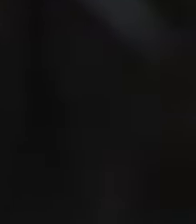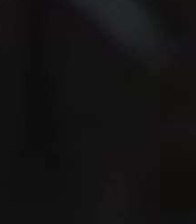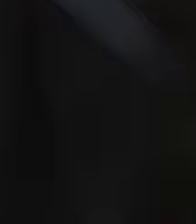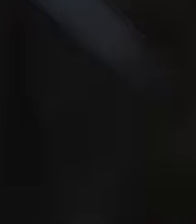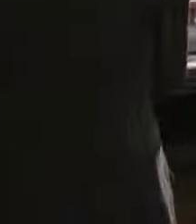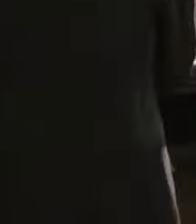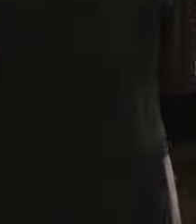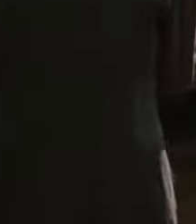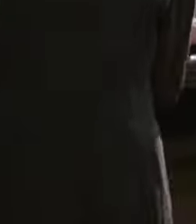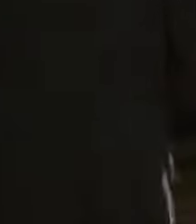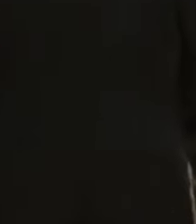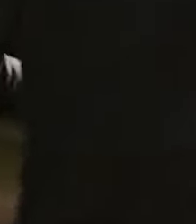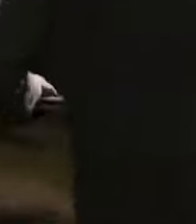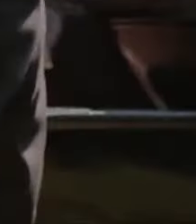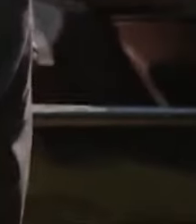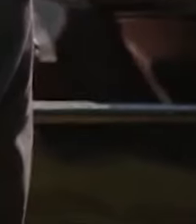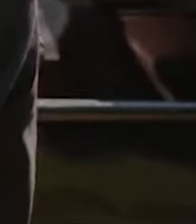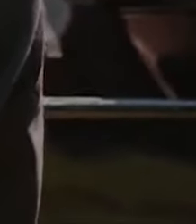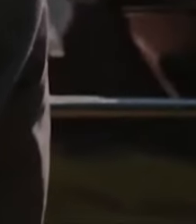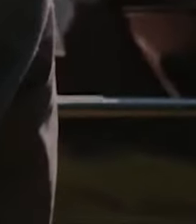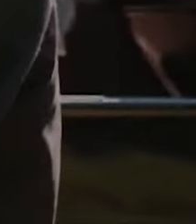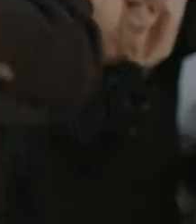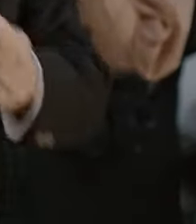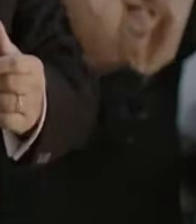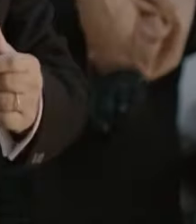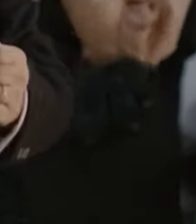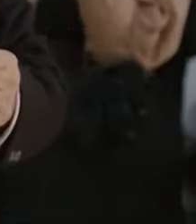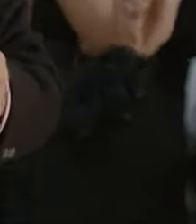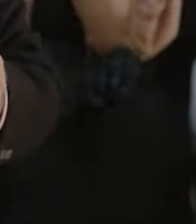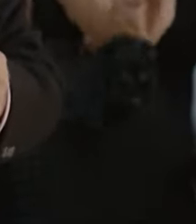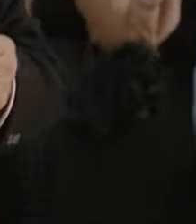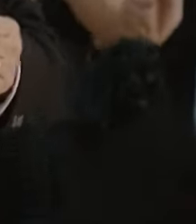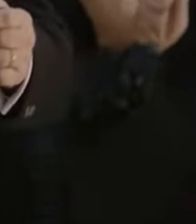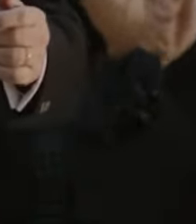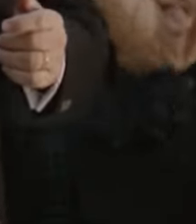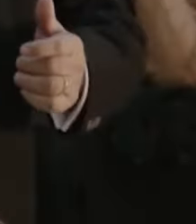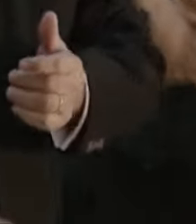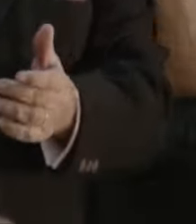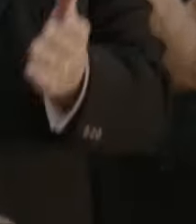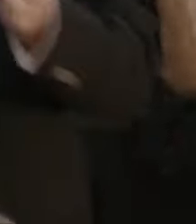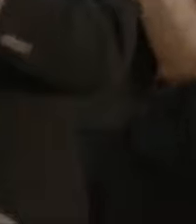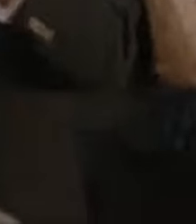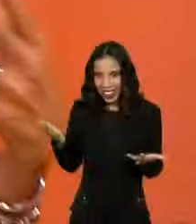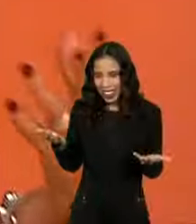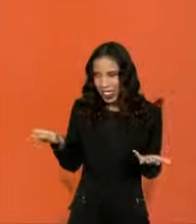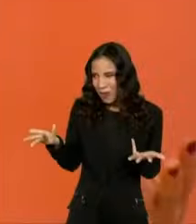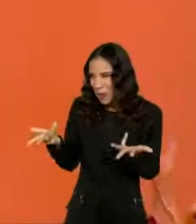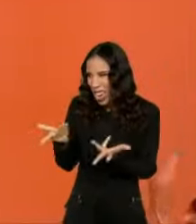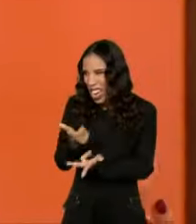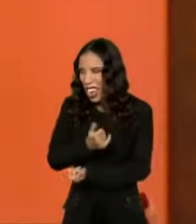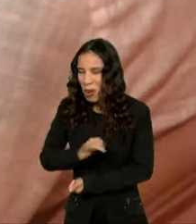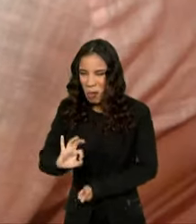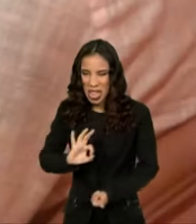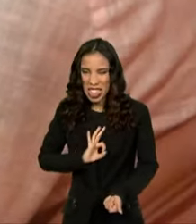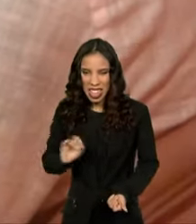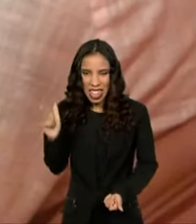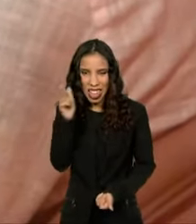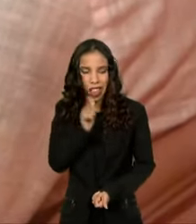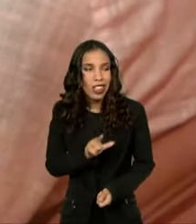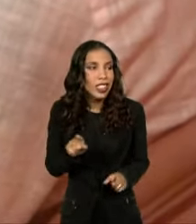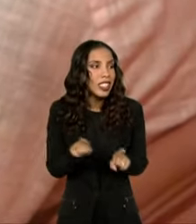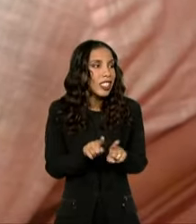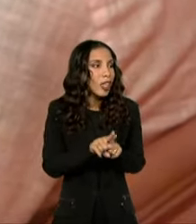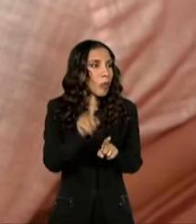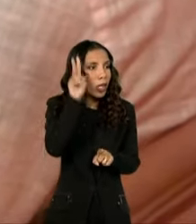Santos Dumont volta ao Brasil e é homenageado. Viva Santos Dumont! Vou fazer uma outra história de alguém